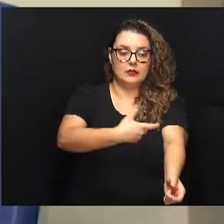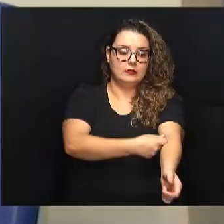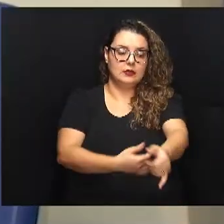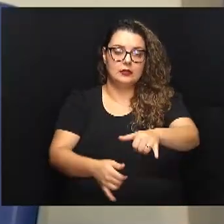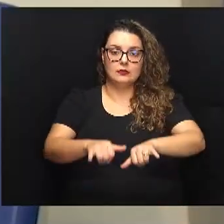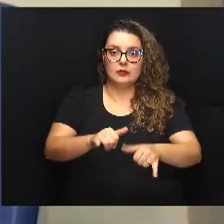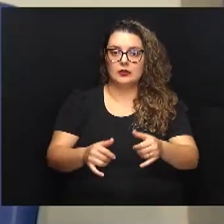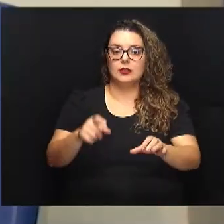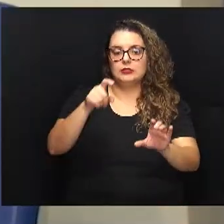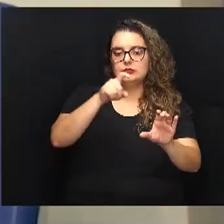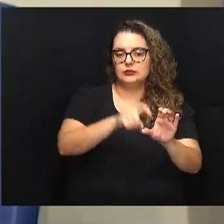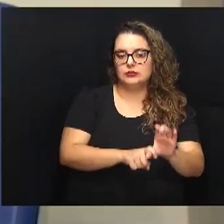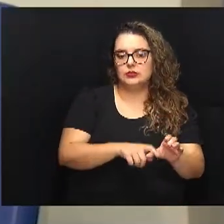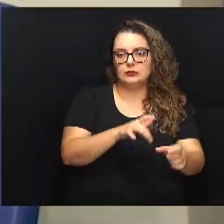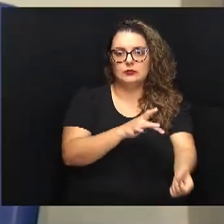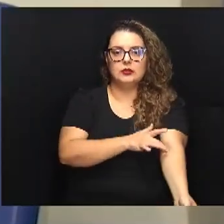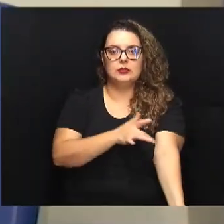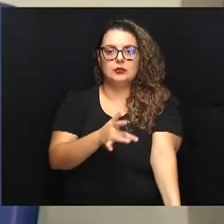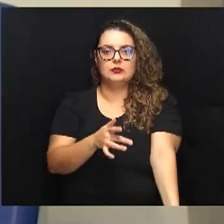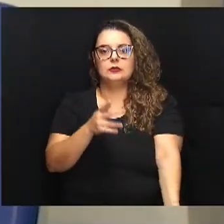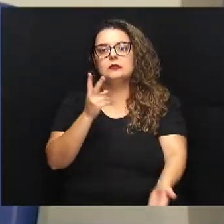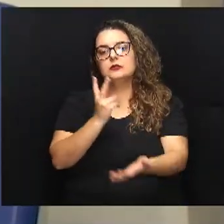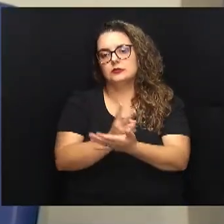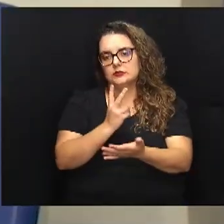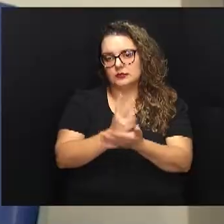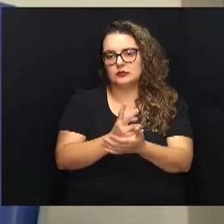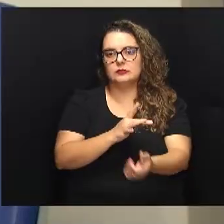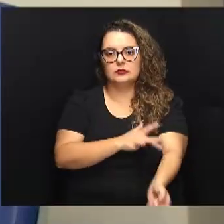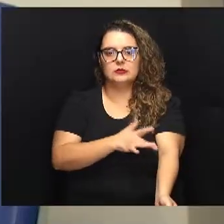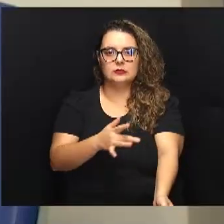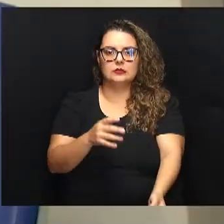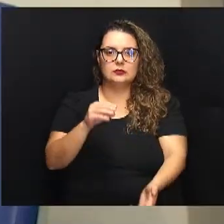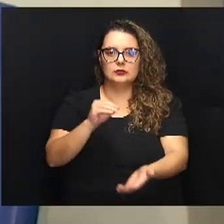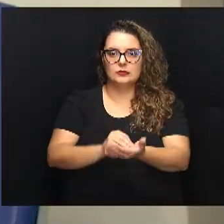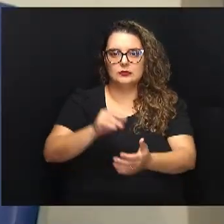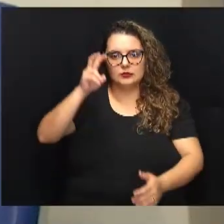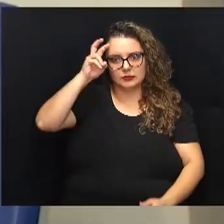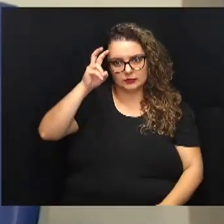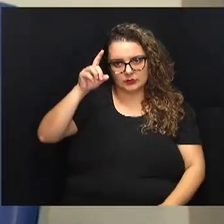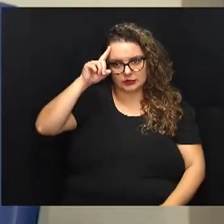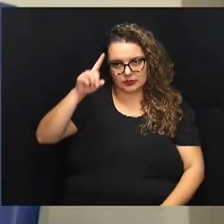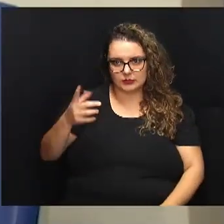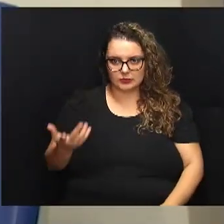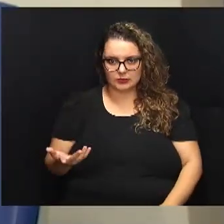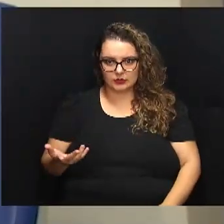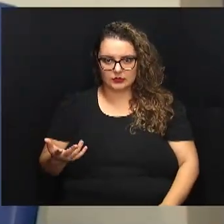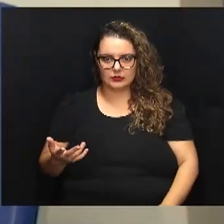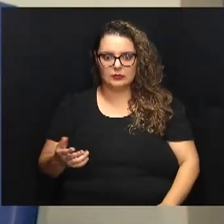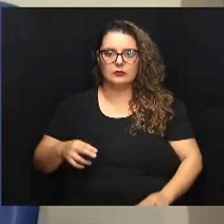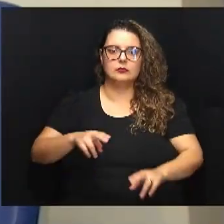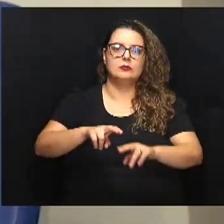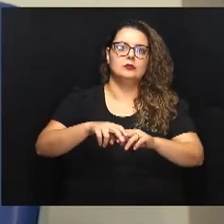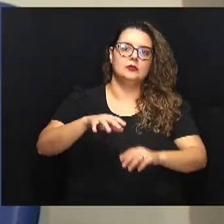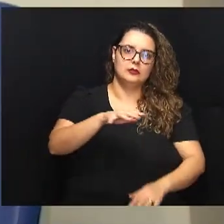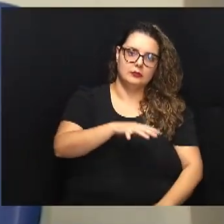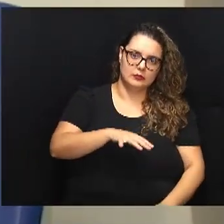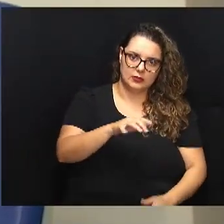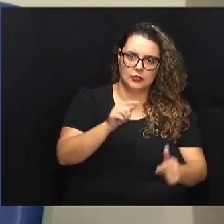ele depende de um doador que, com certeza, doou nos últimos 5 dias. Então, é por isso, e eles ficam em ar